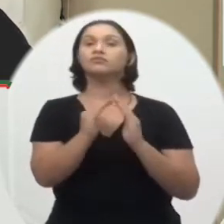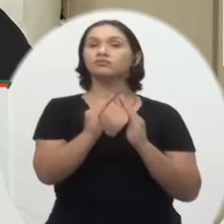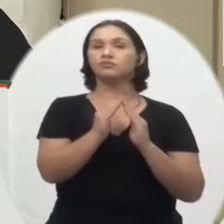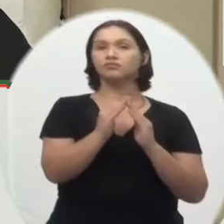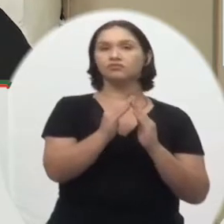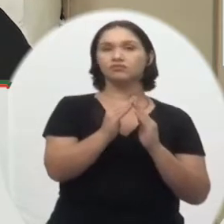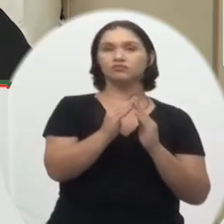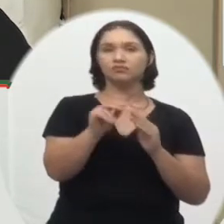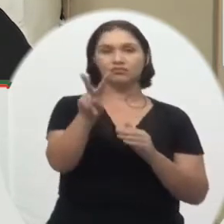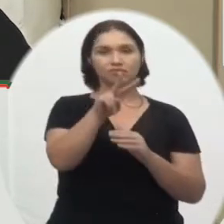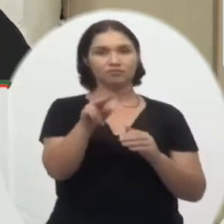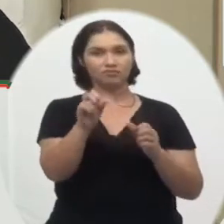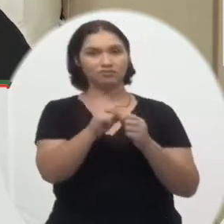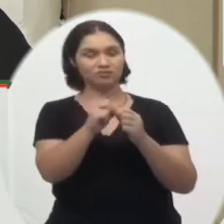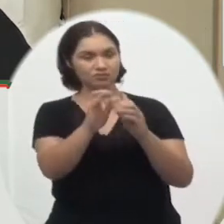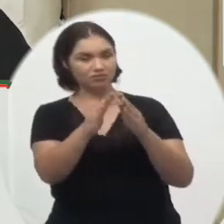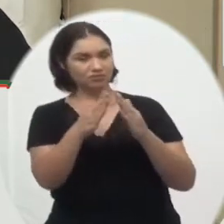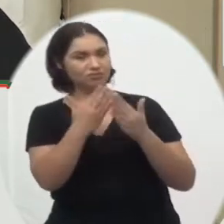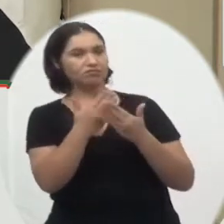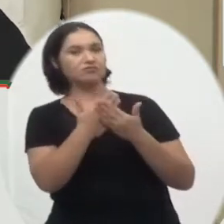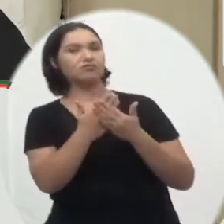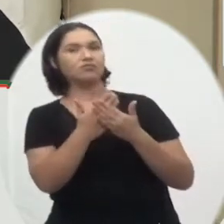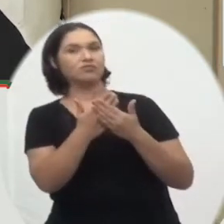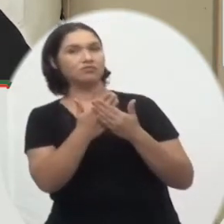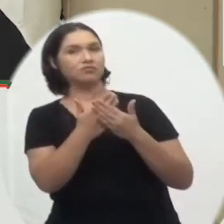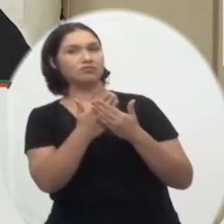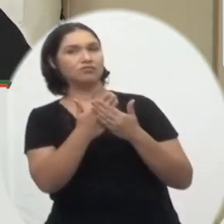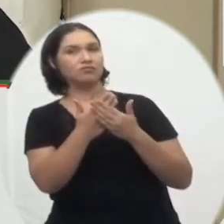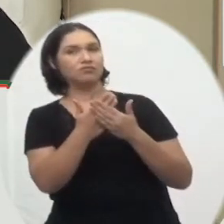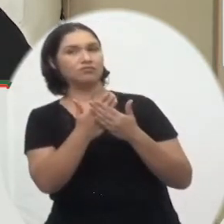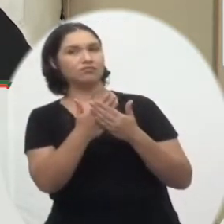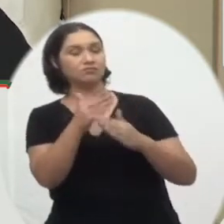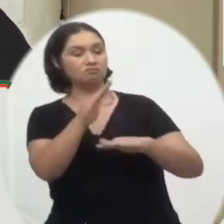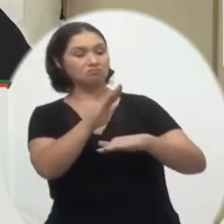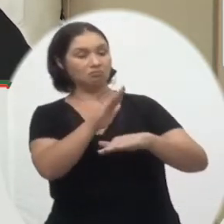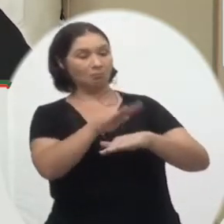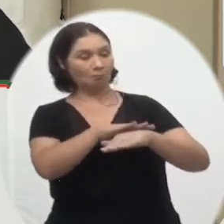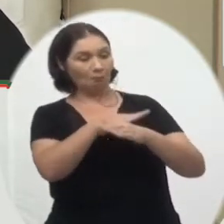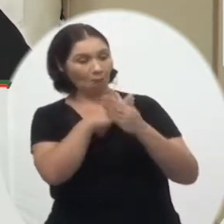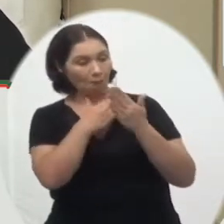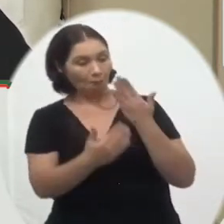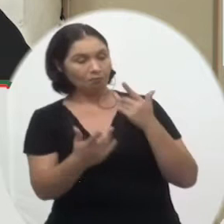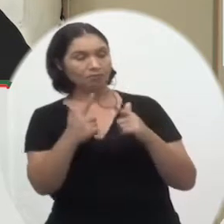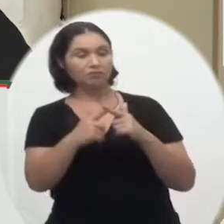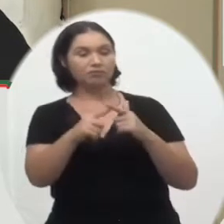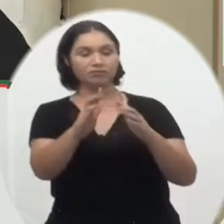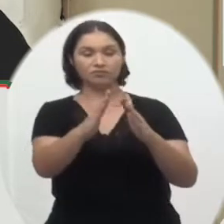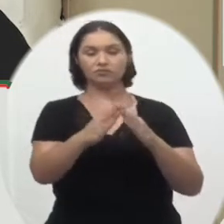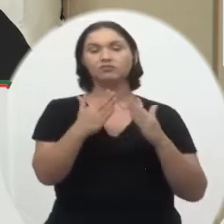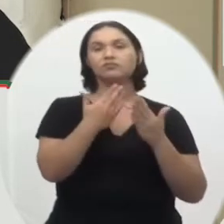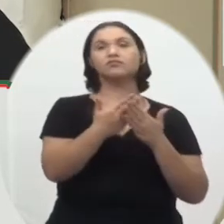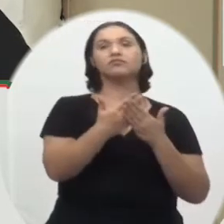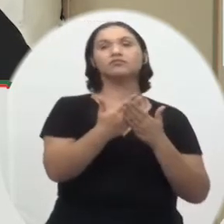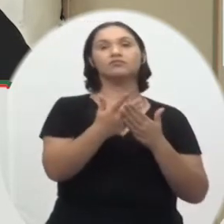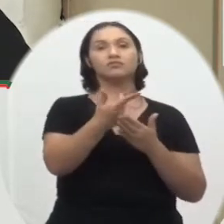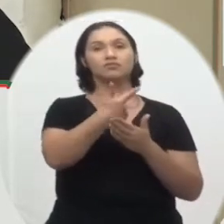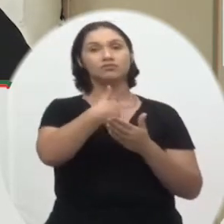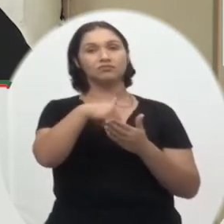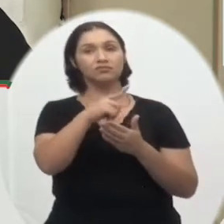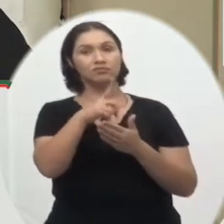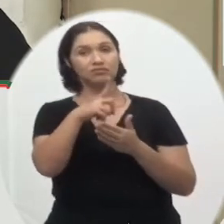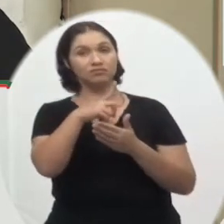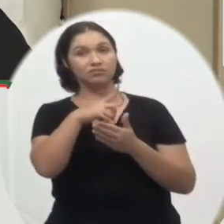fazer um requerimento desse, vereador, é perda de tempo. Porque requerimento a gente tem que fazer aonde a gente não